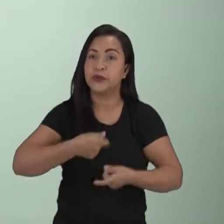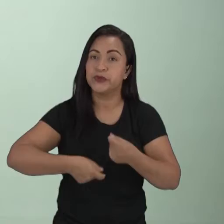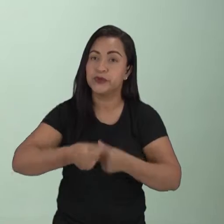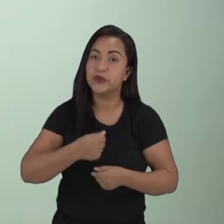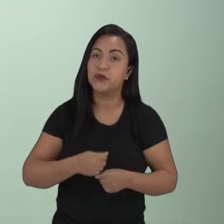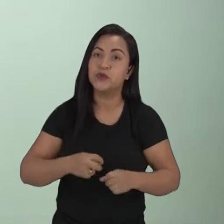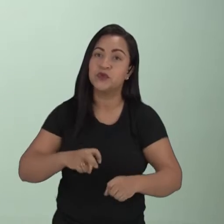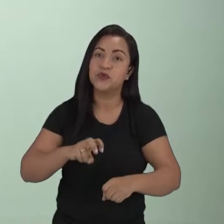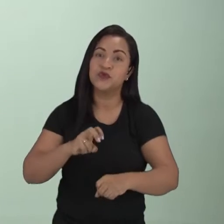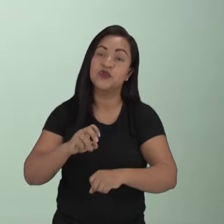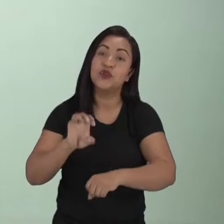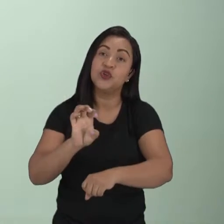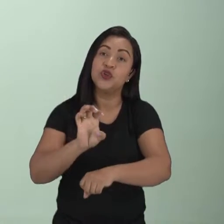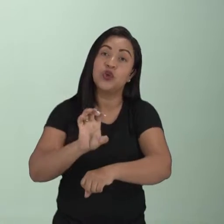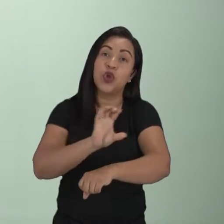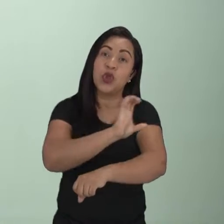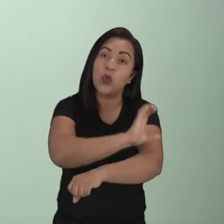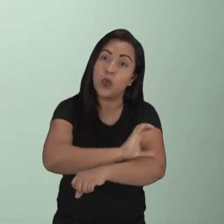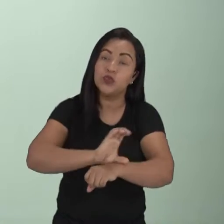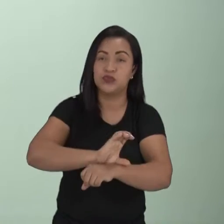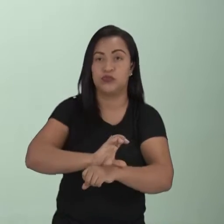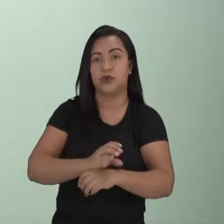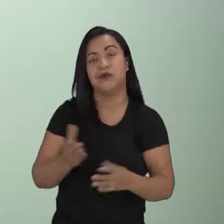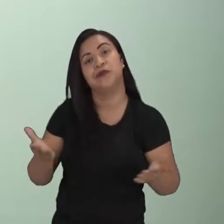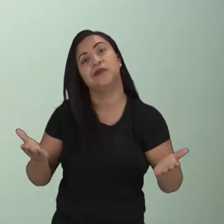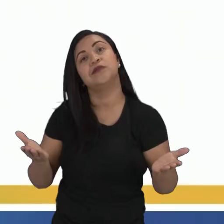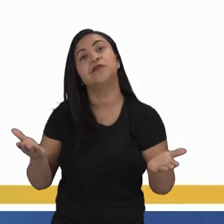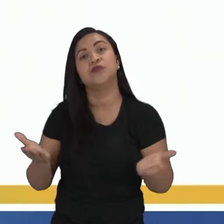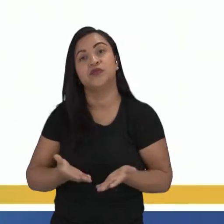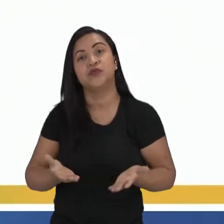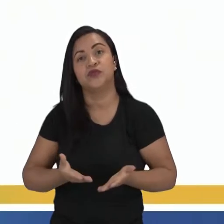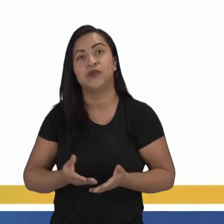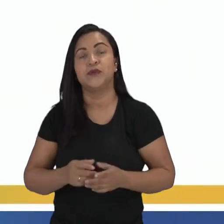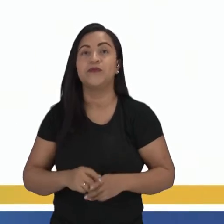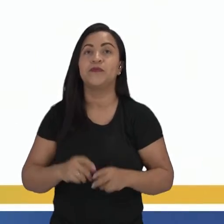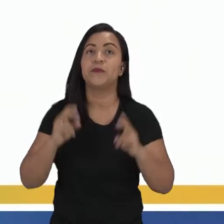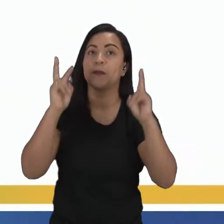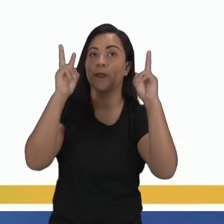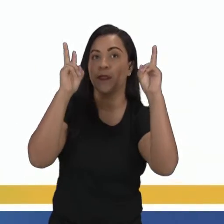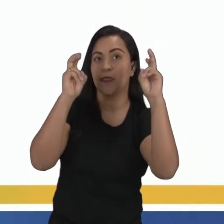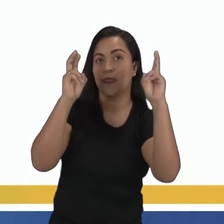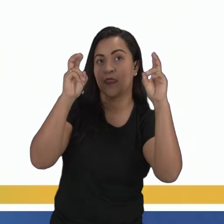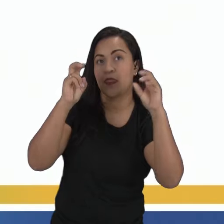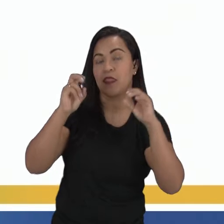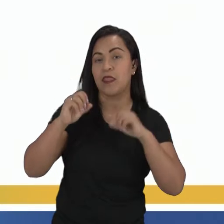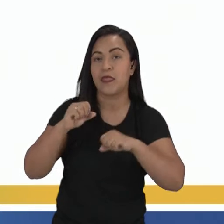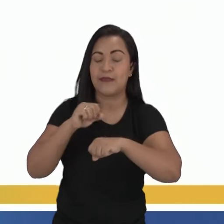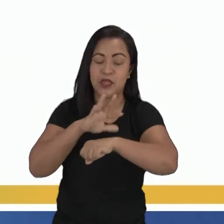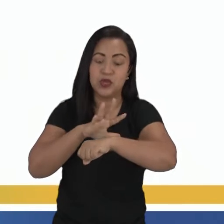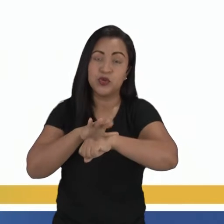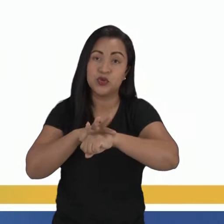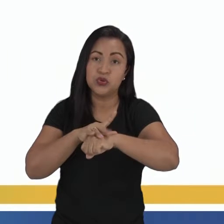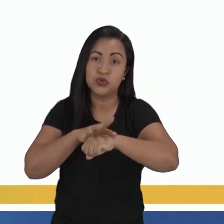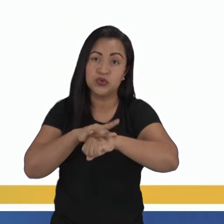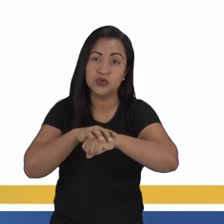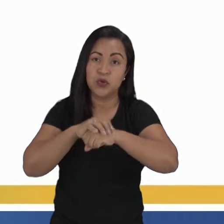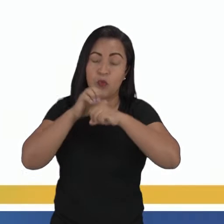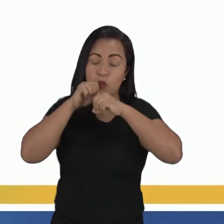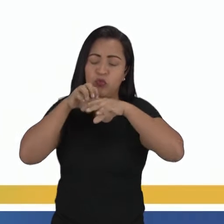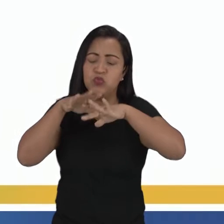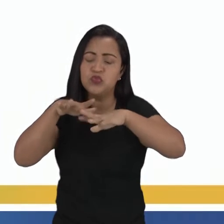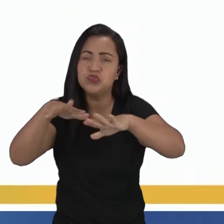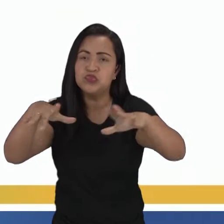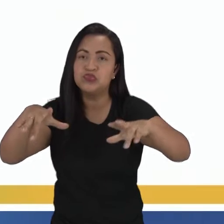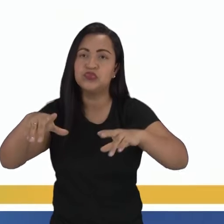dia, das nossas vivências mesmo. A temática da nossa aula é pandemias, epidemias e surtos pela história.